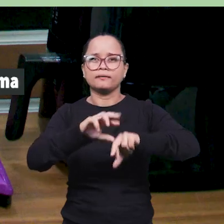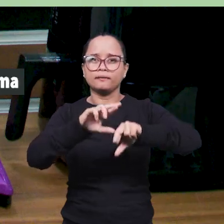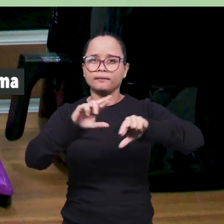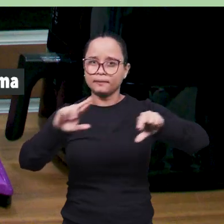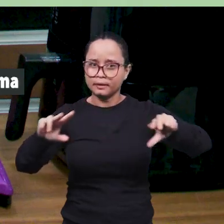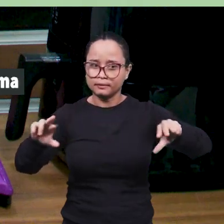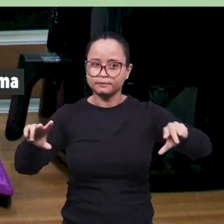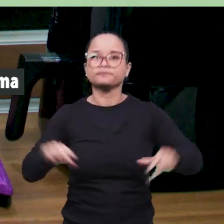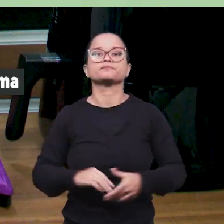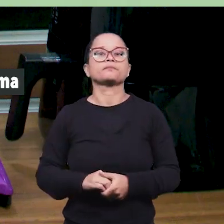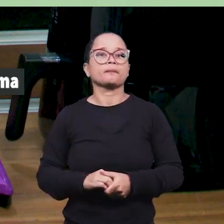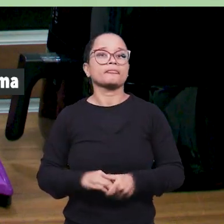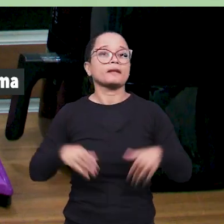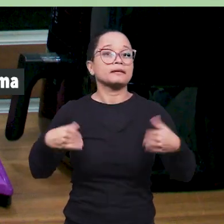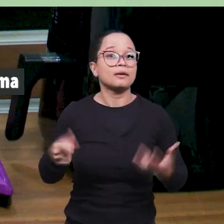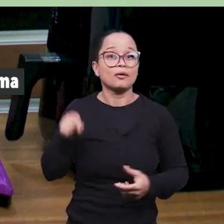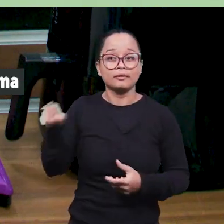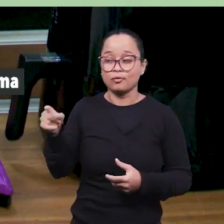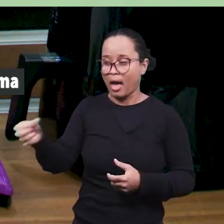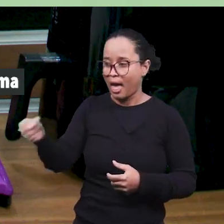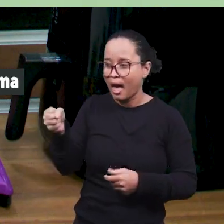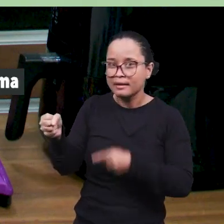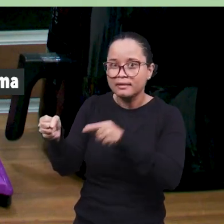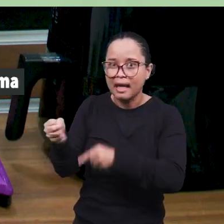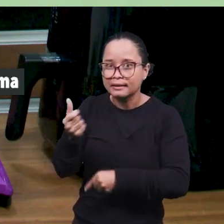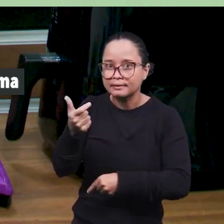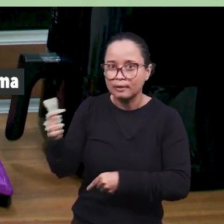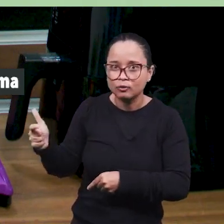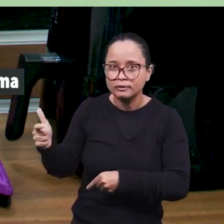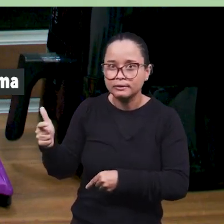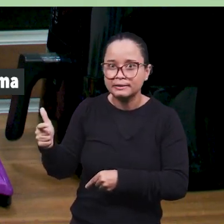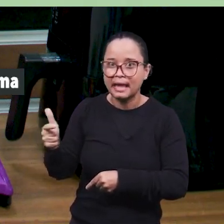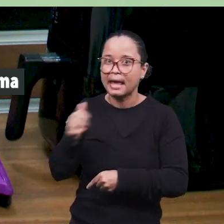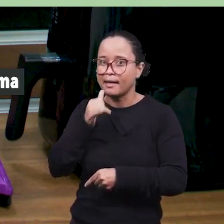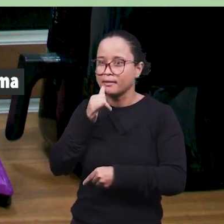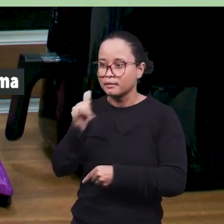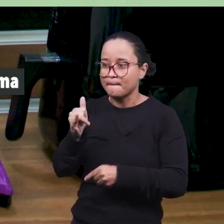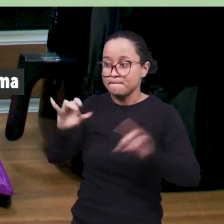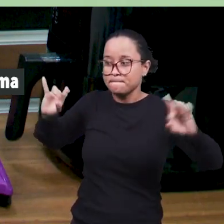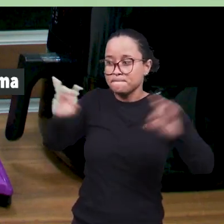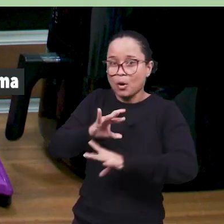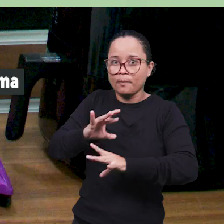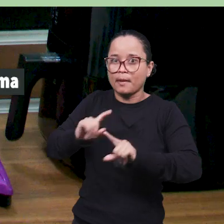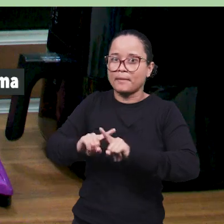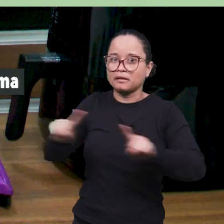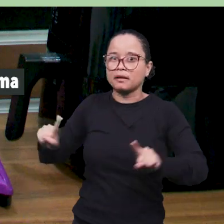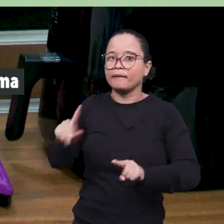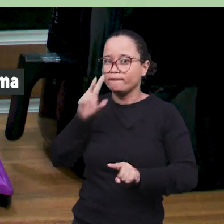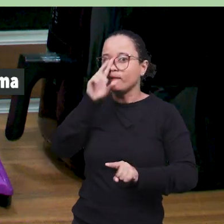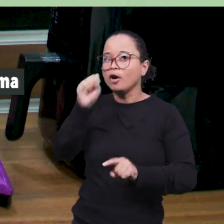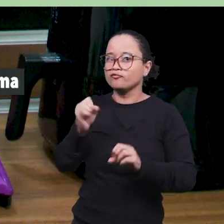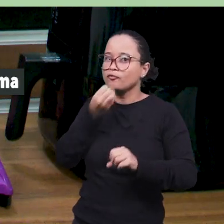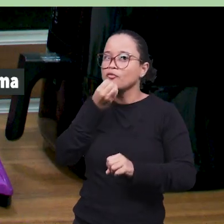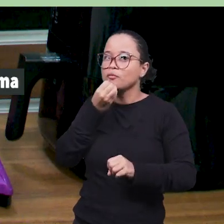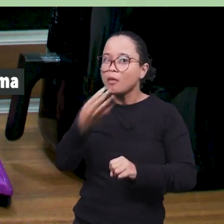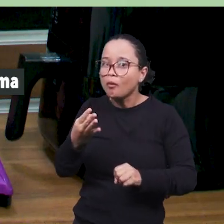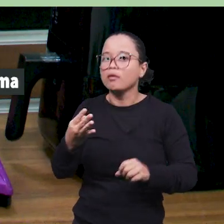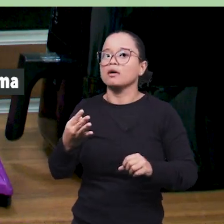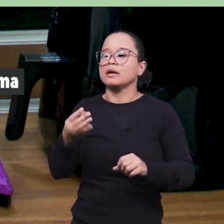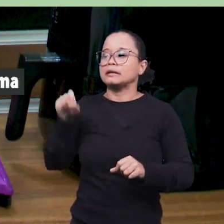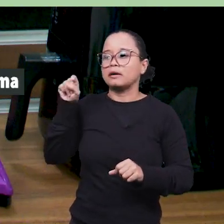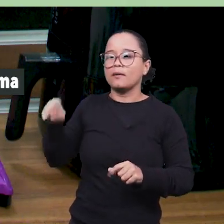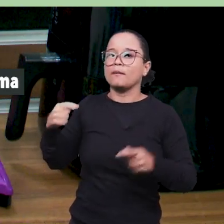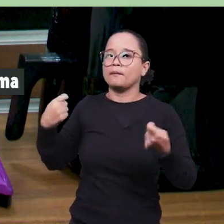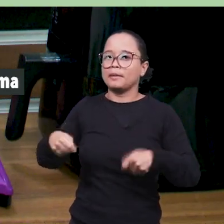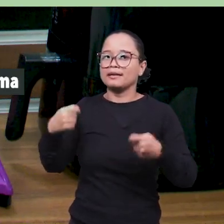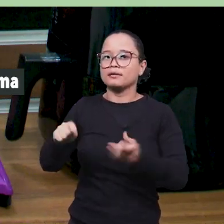Se a sua airfry não tem potência, não tampe, mas se ela for extremamente potente, coloque papel manteiga